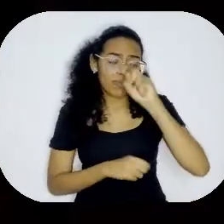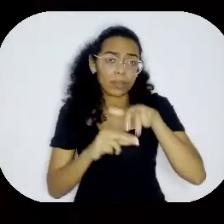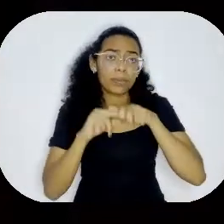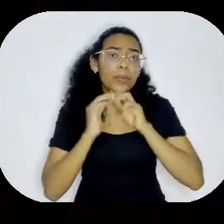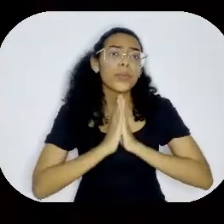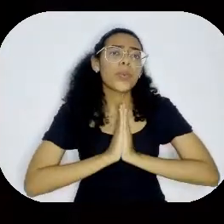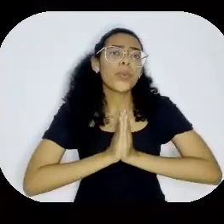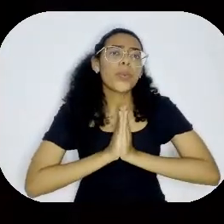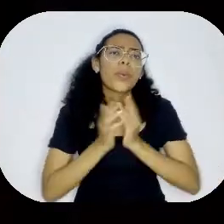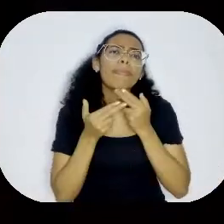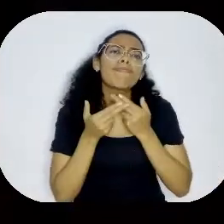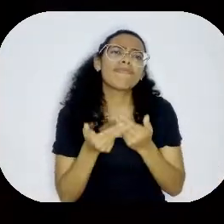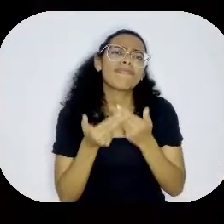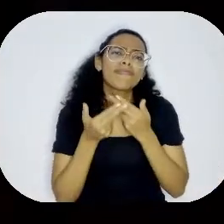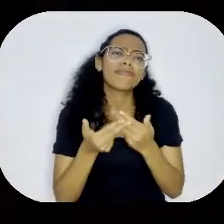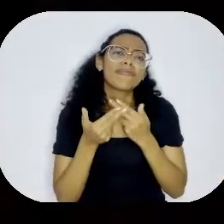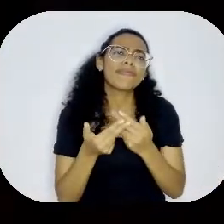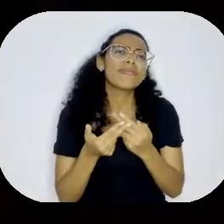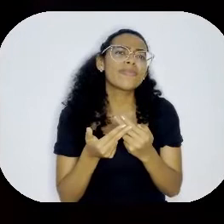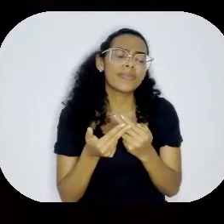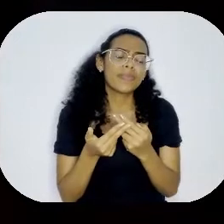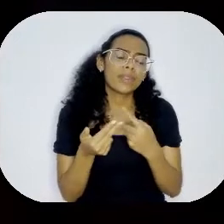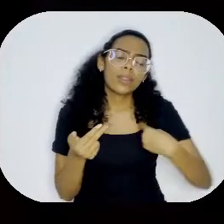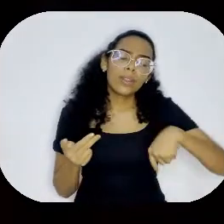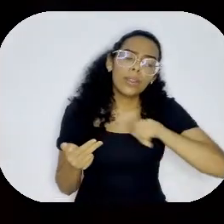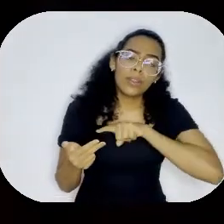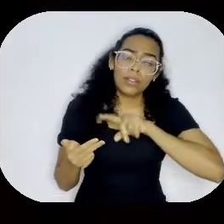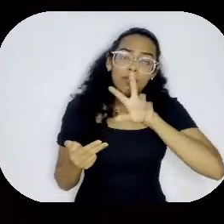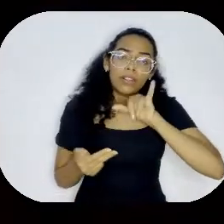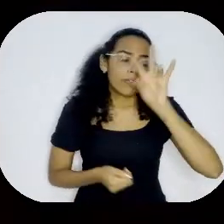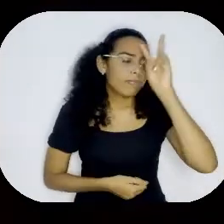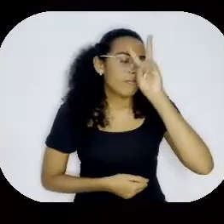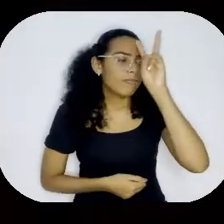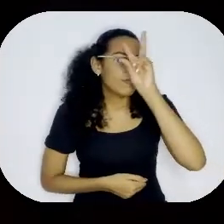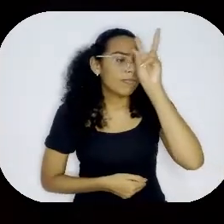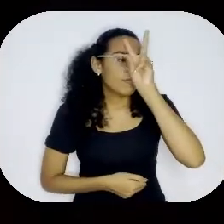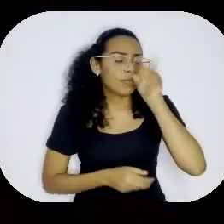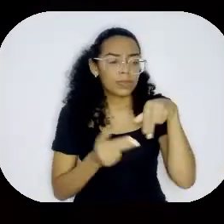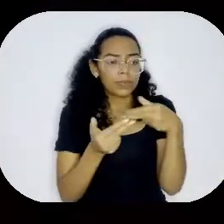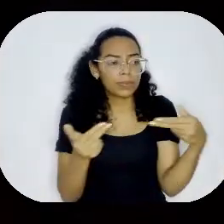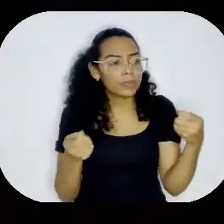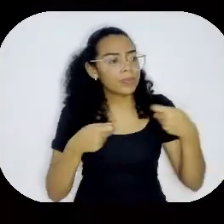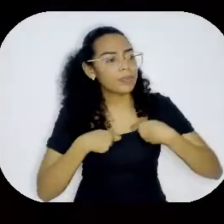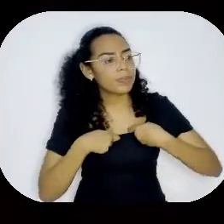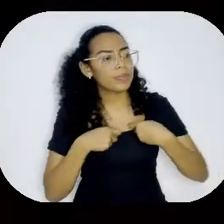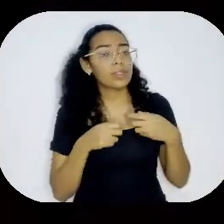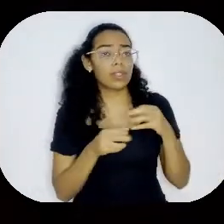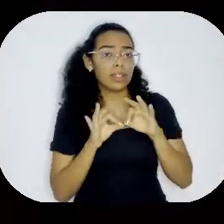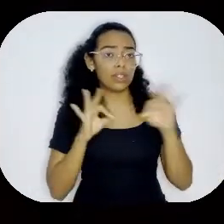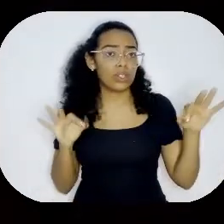eu te suplico paciência. Vou encher esse teu rosto de lembrança, dar-me tempo de acertar